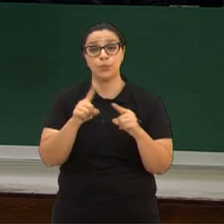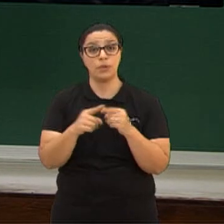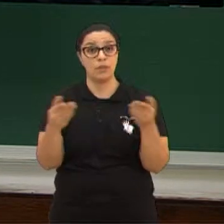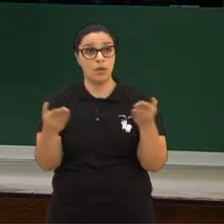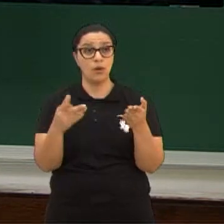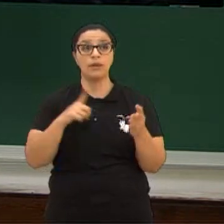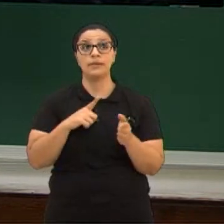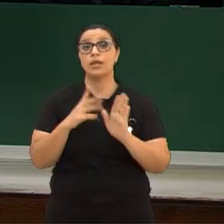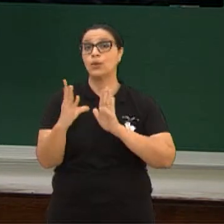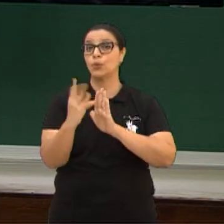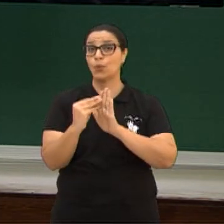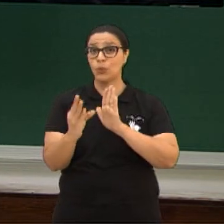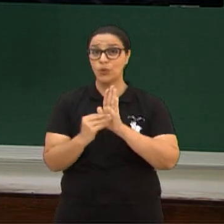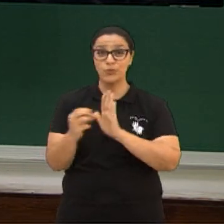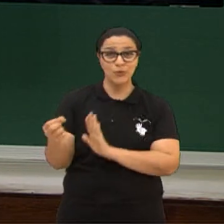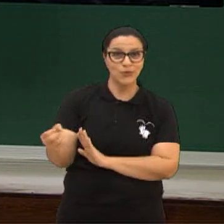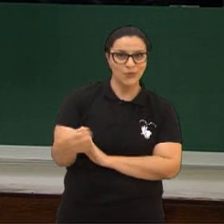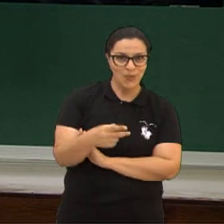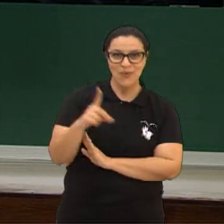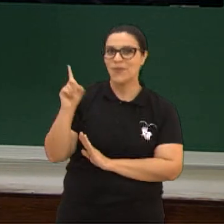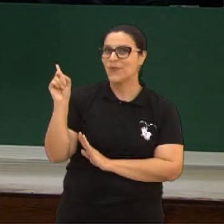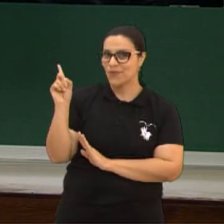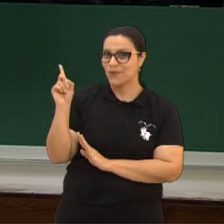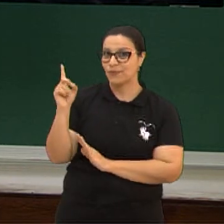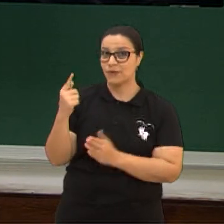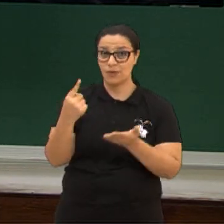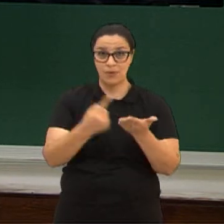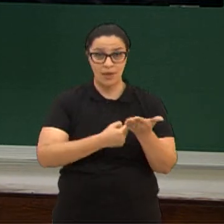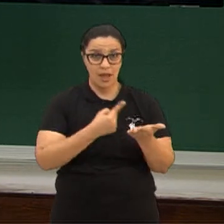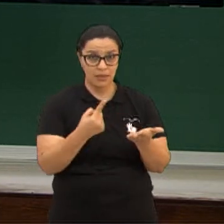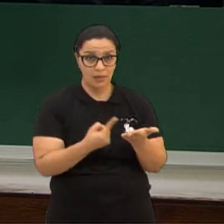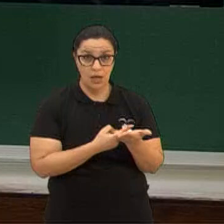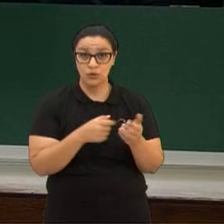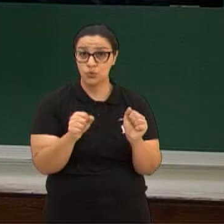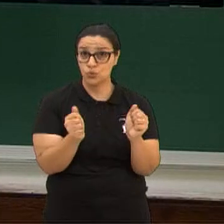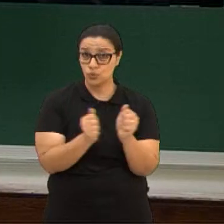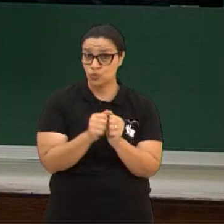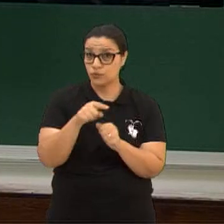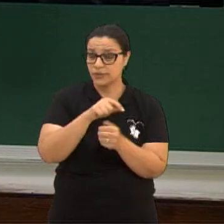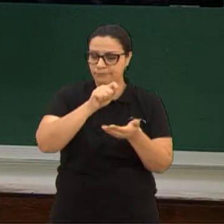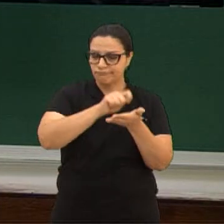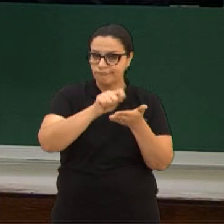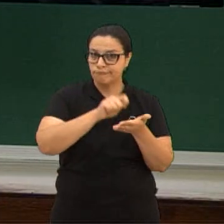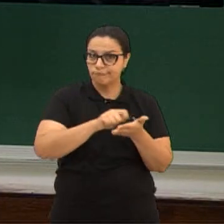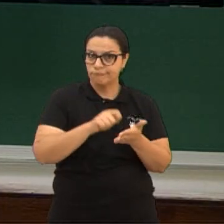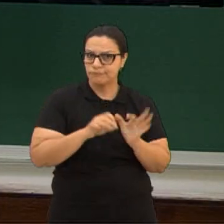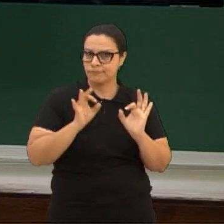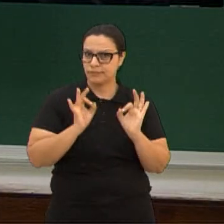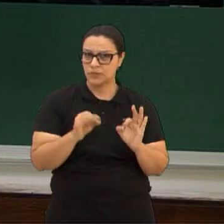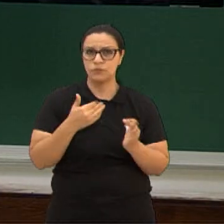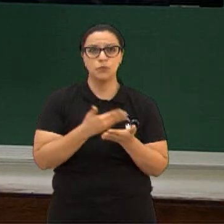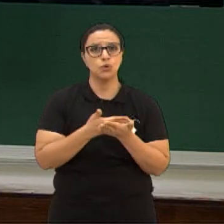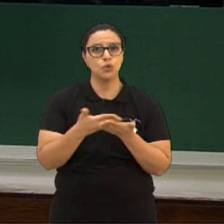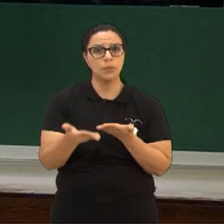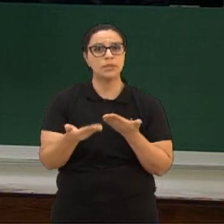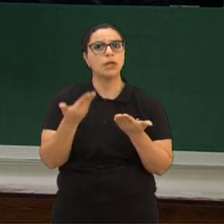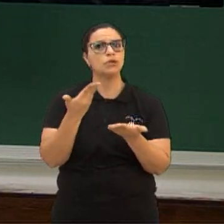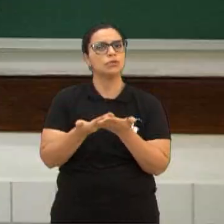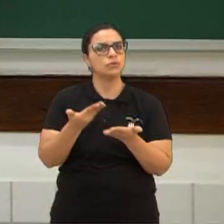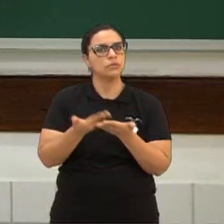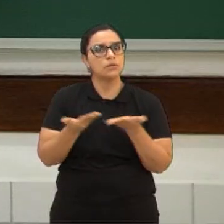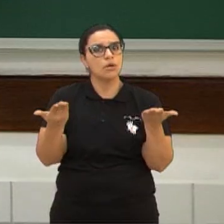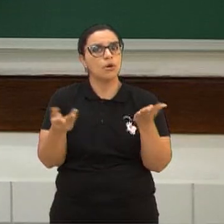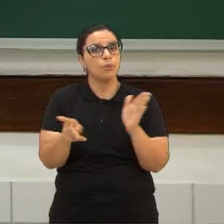agora vem o nosso conteúdo novo. Caderninho em mãos e vamos anotar. Nós vamos começar a trabalhar